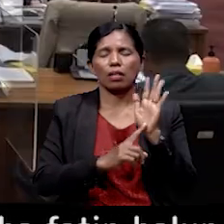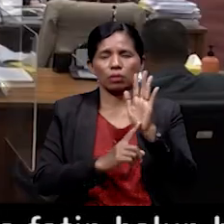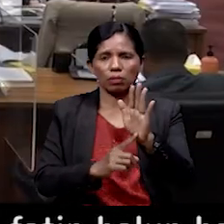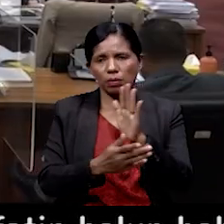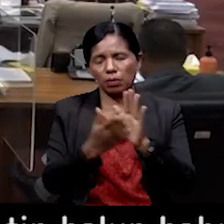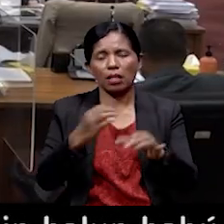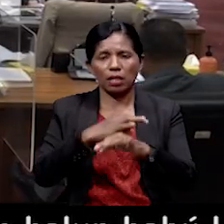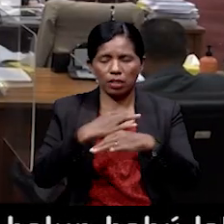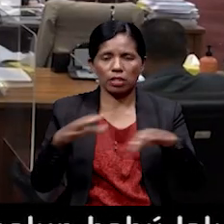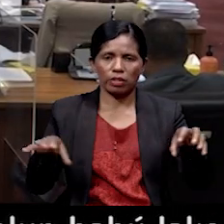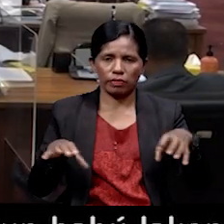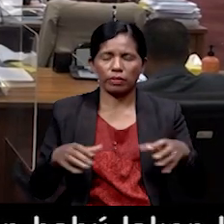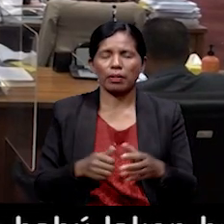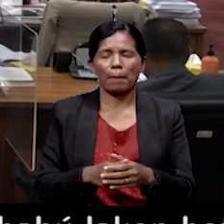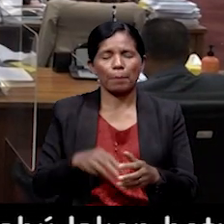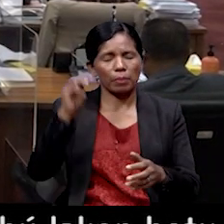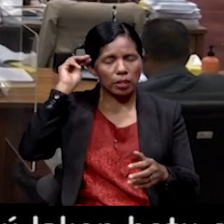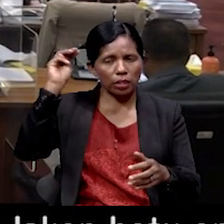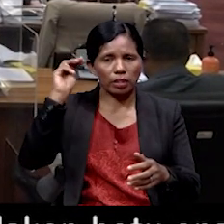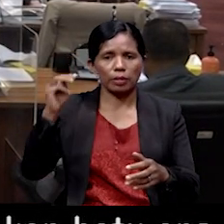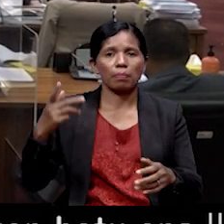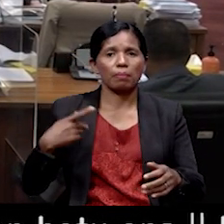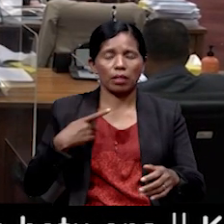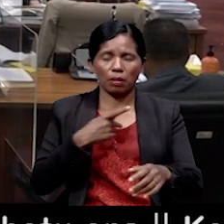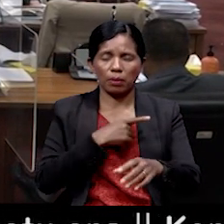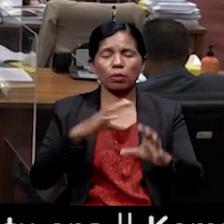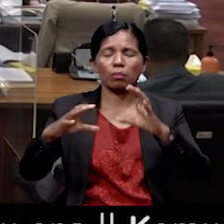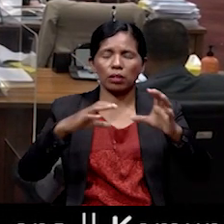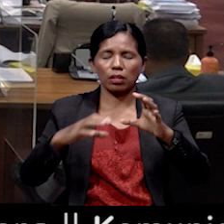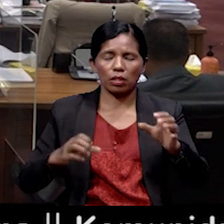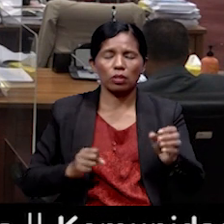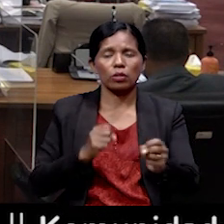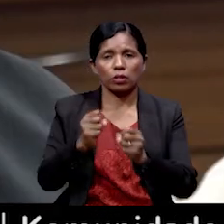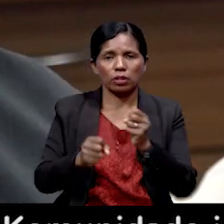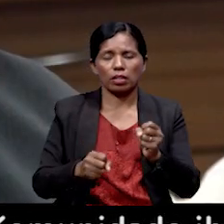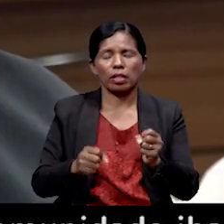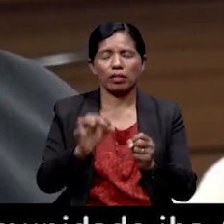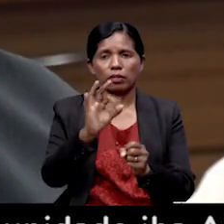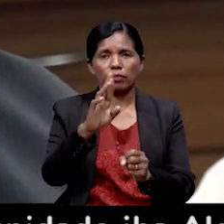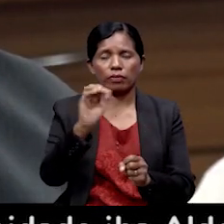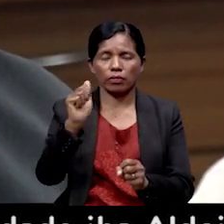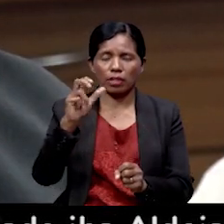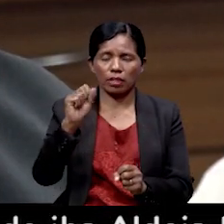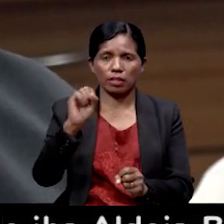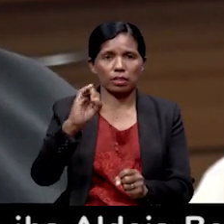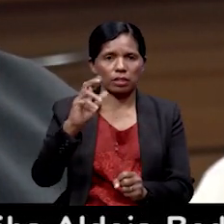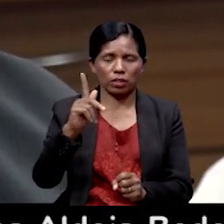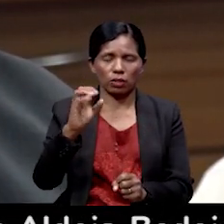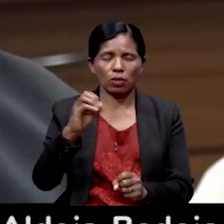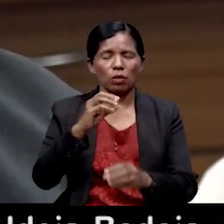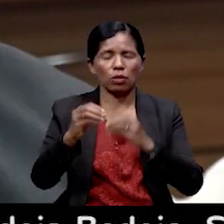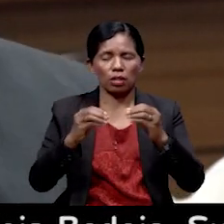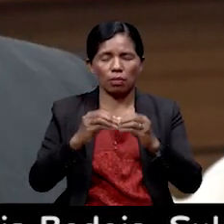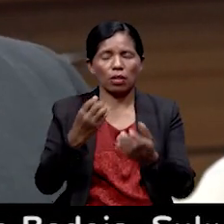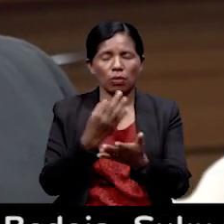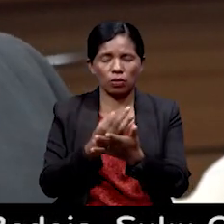Ministro Assunto Parlamentar No Comunicação Social Francisco Jerónimo Como afirma Conaba subsídio Linha Frente Para